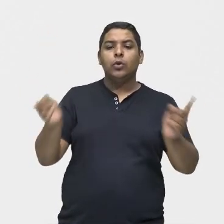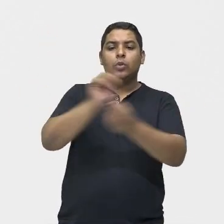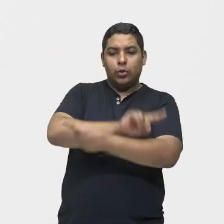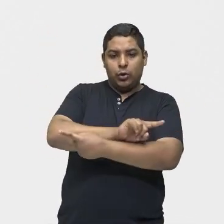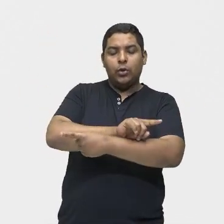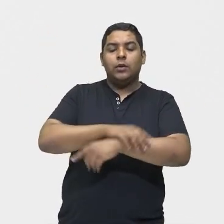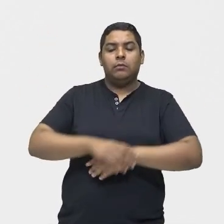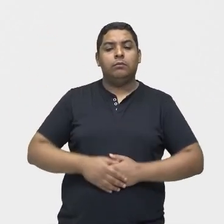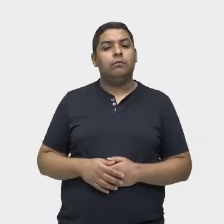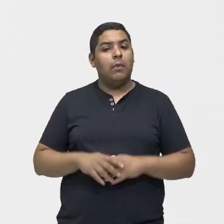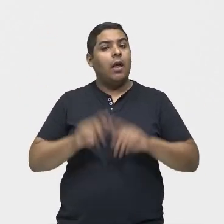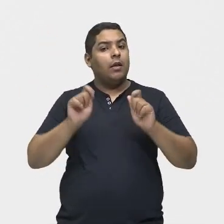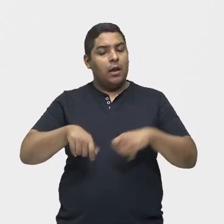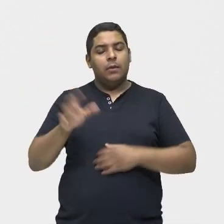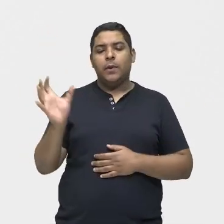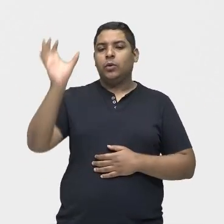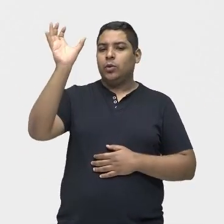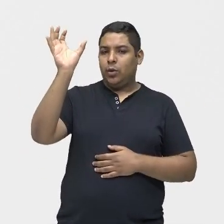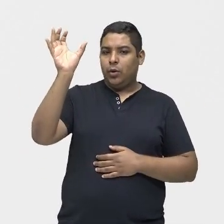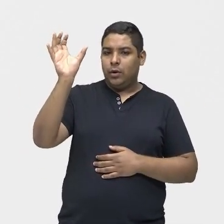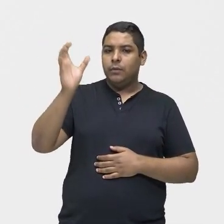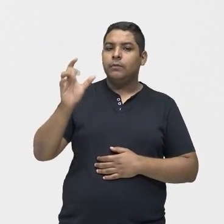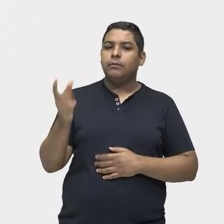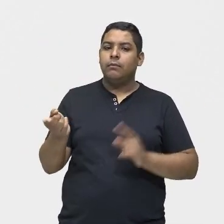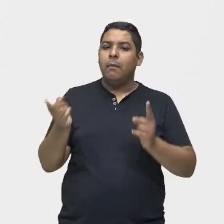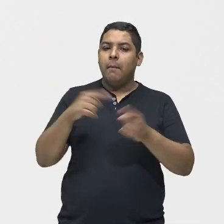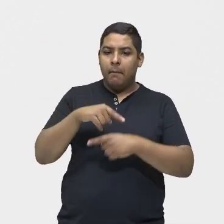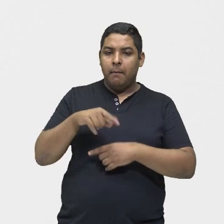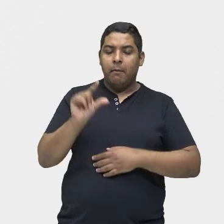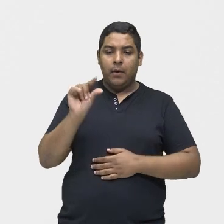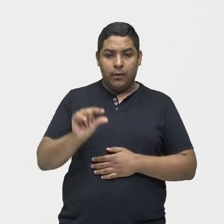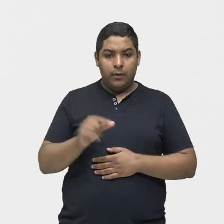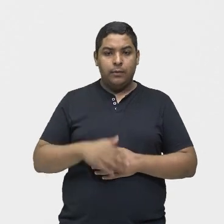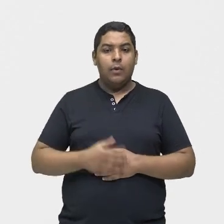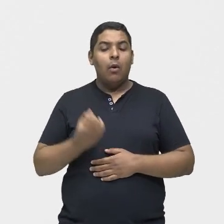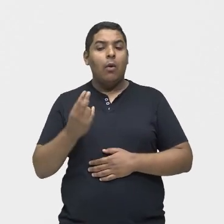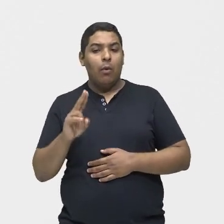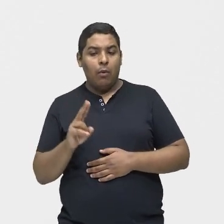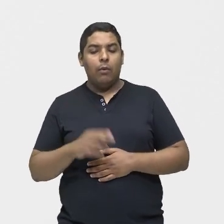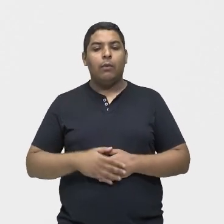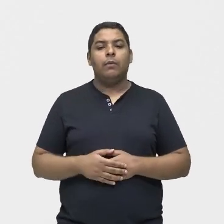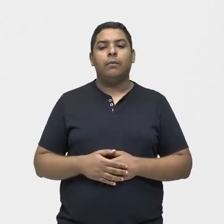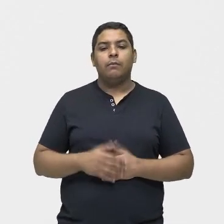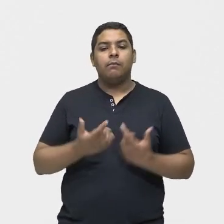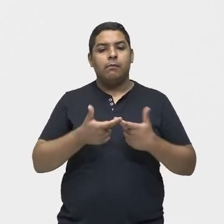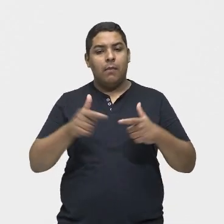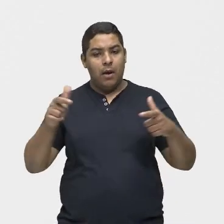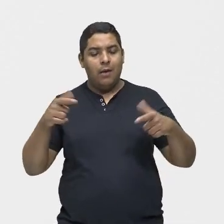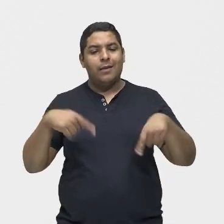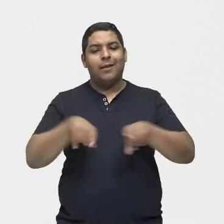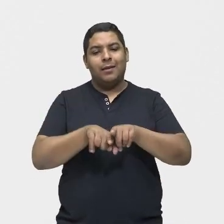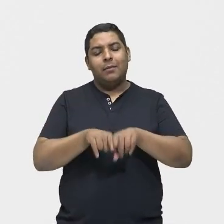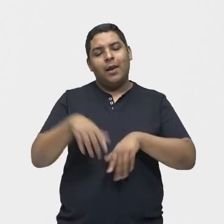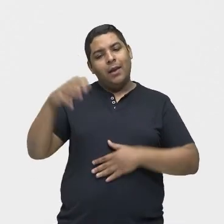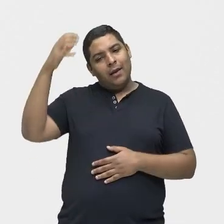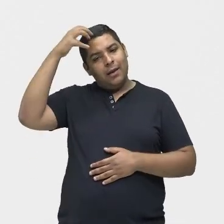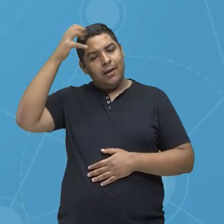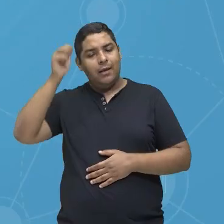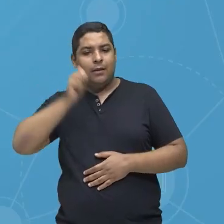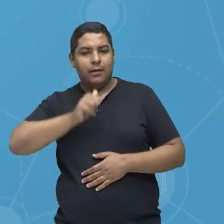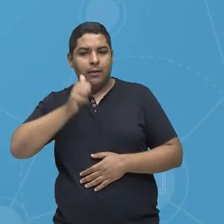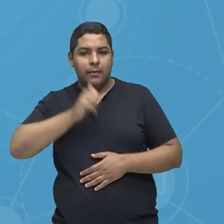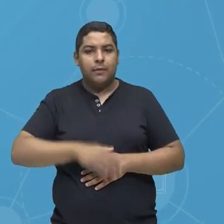nele. Então, qual é esse lance de xadrez? Trata-se da jogada conhecida como roque. Então, o roque é uma jogada